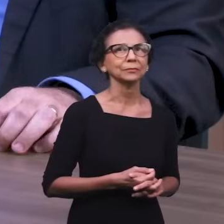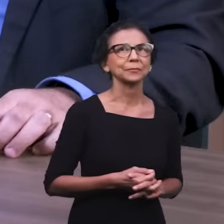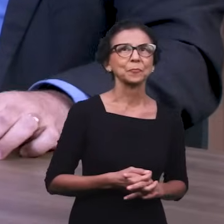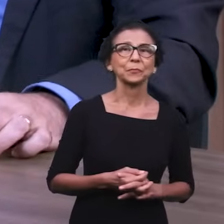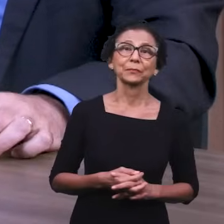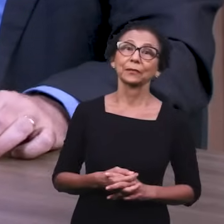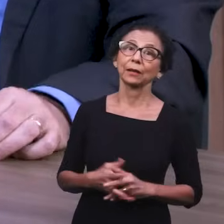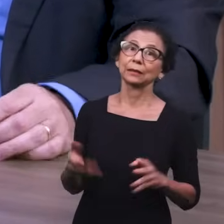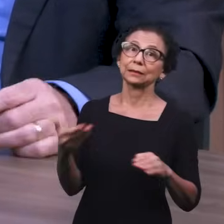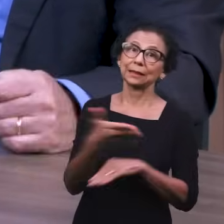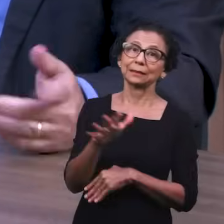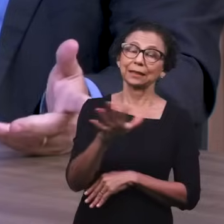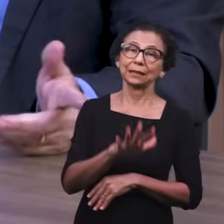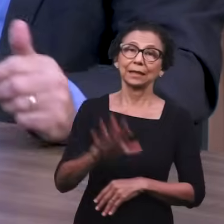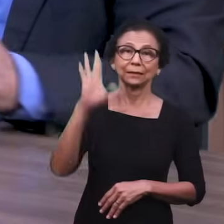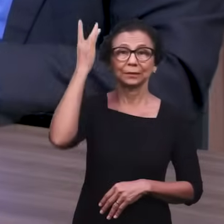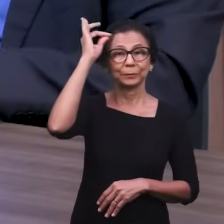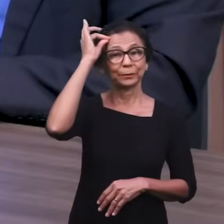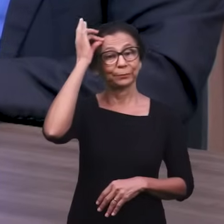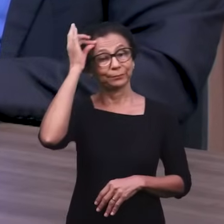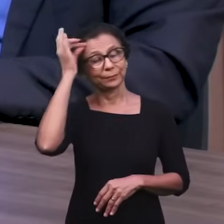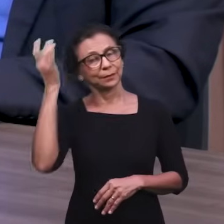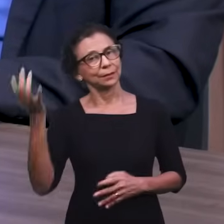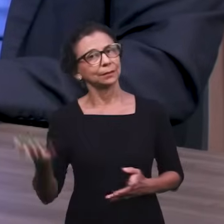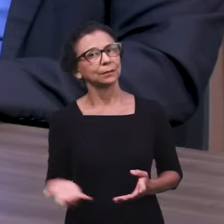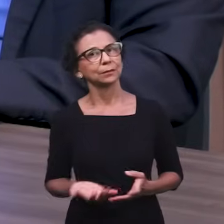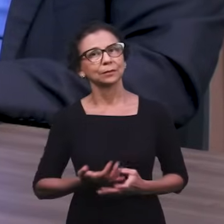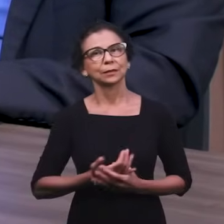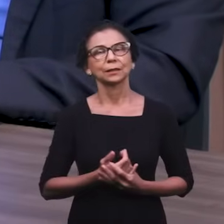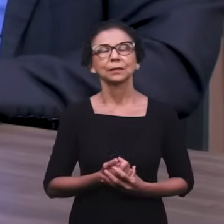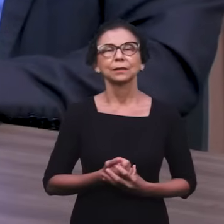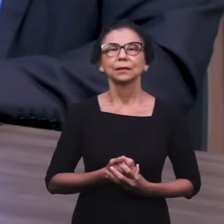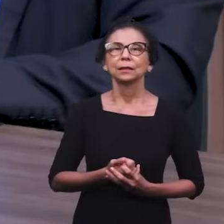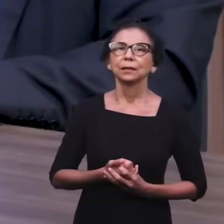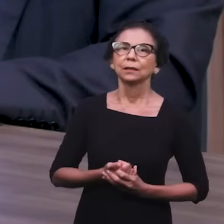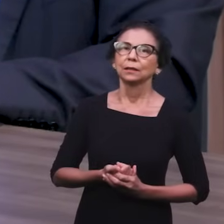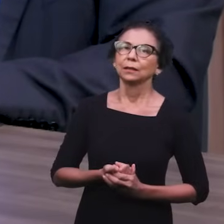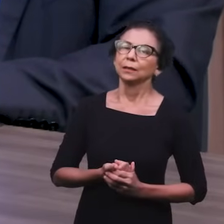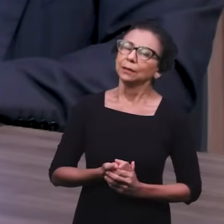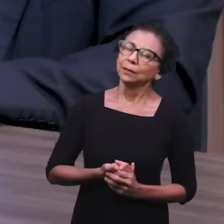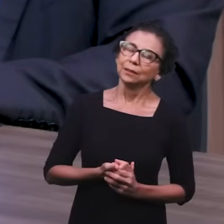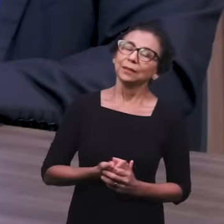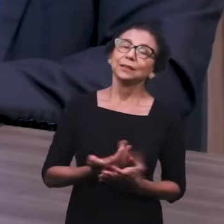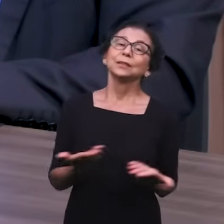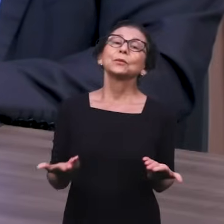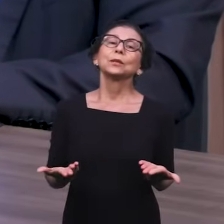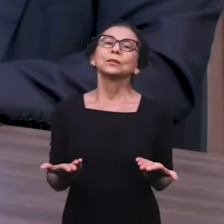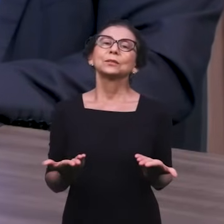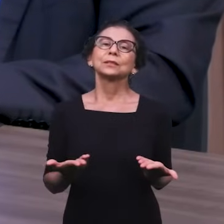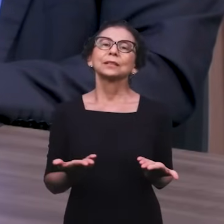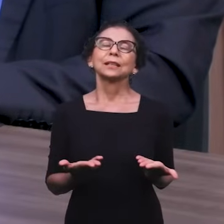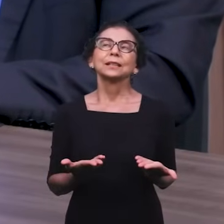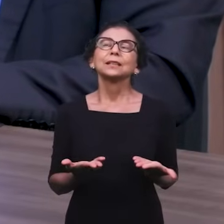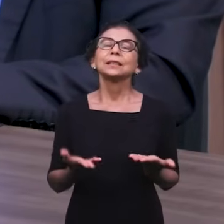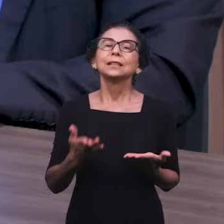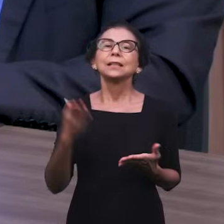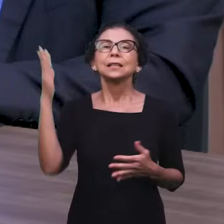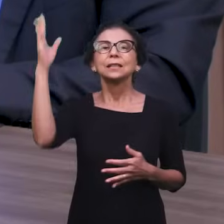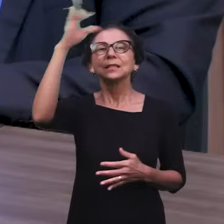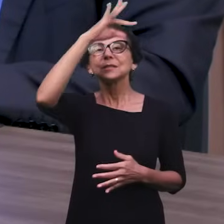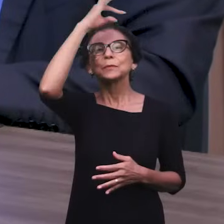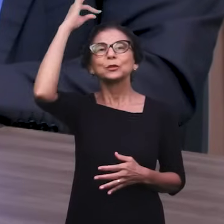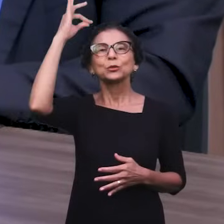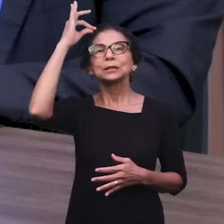espiritualidade, aí que não tem jeito. Então não há... Quando você envolve o Espírito Santo, isso aí não tem como